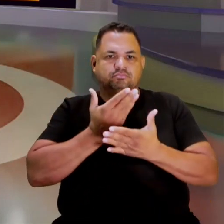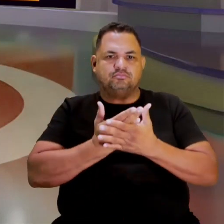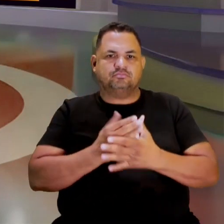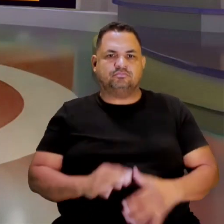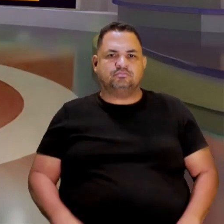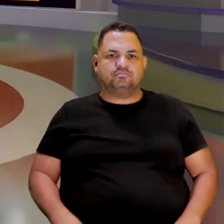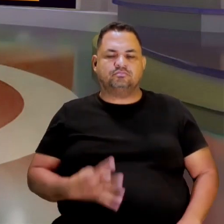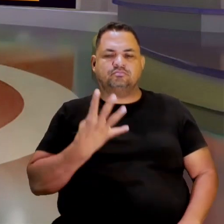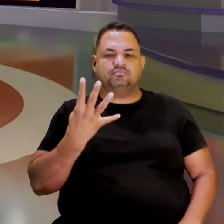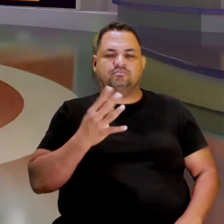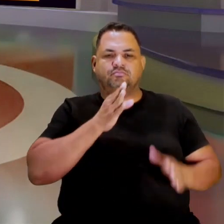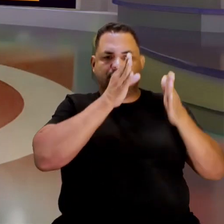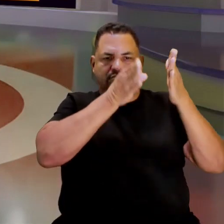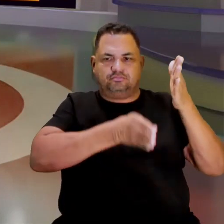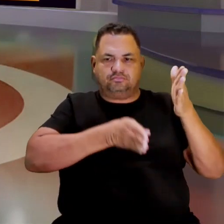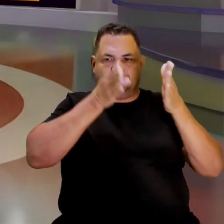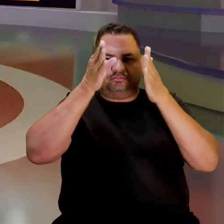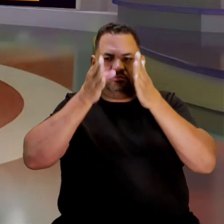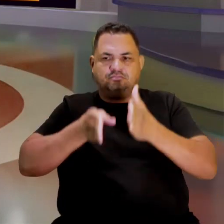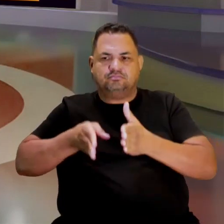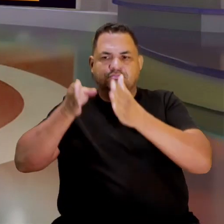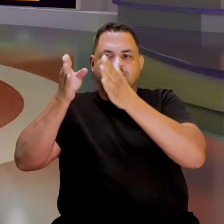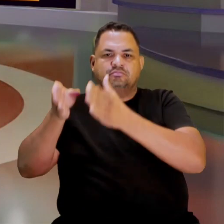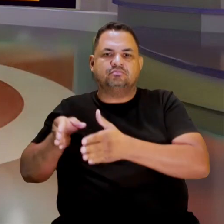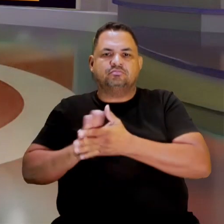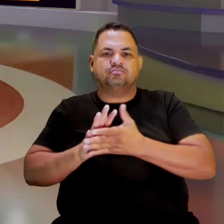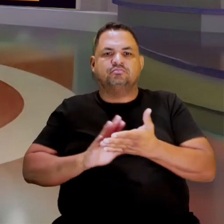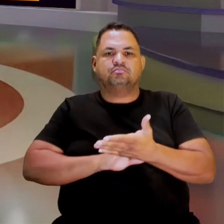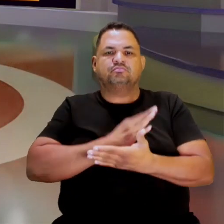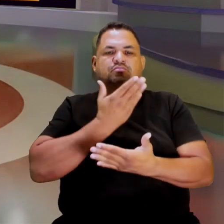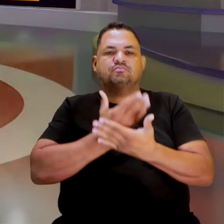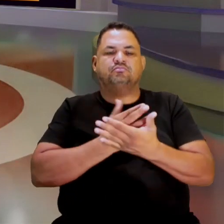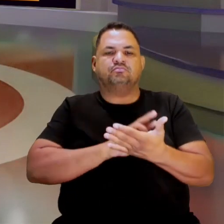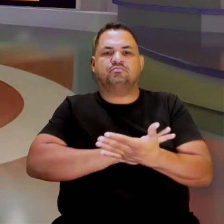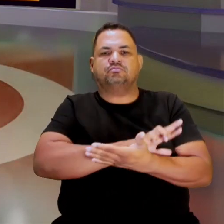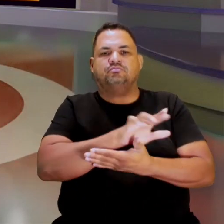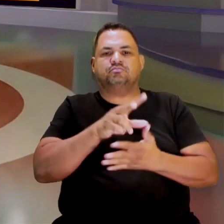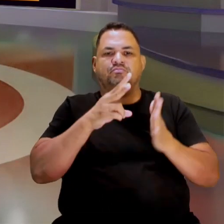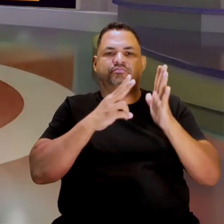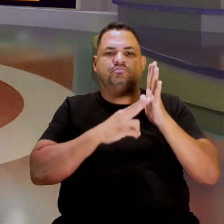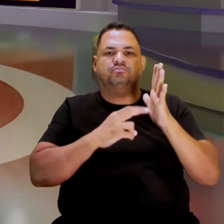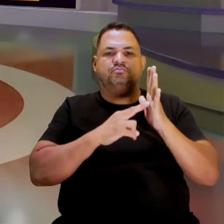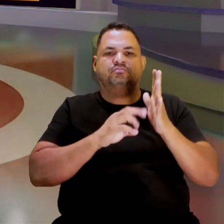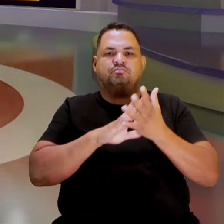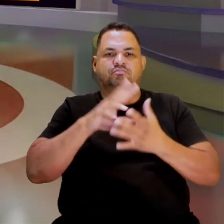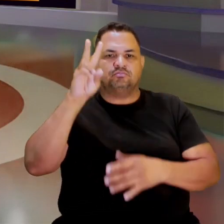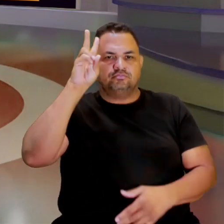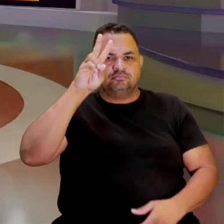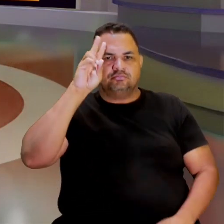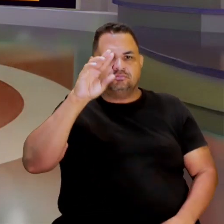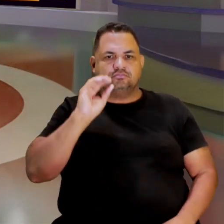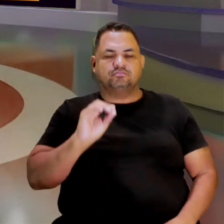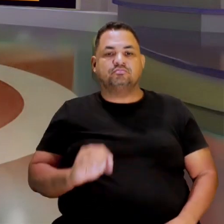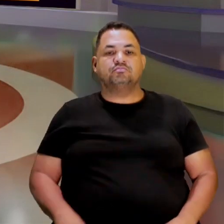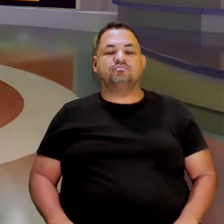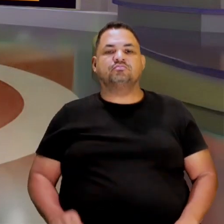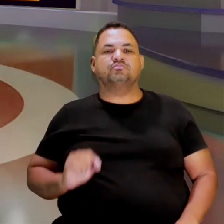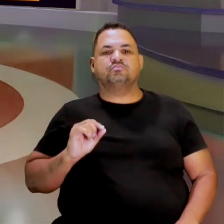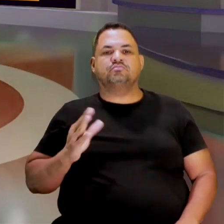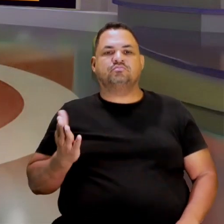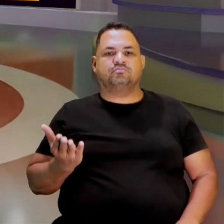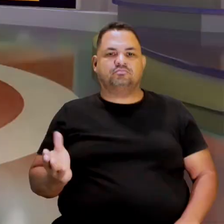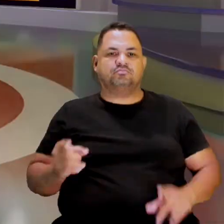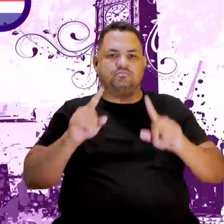Eram 4 colunas, a gente viu bastante vocabulário e vamos relembrar o que são esses falsos cognatos? Vamos lá para